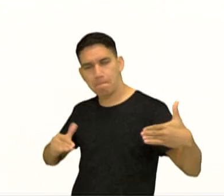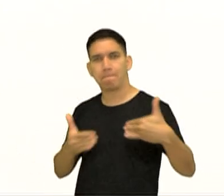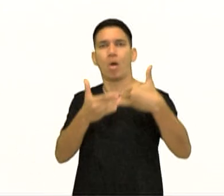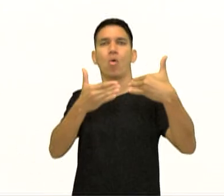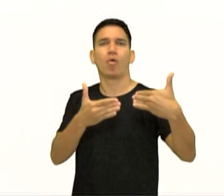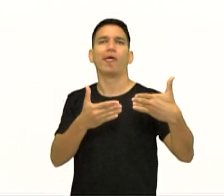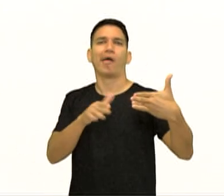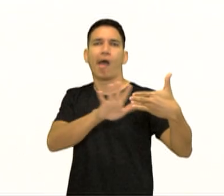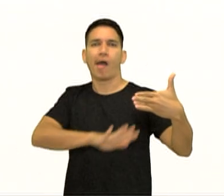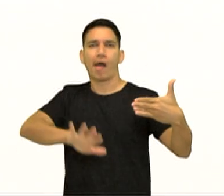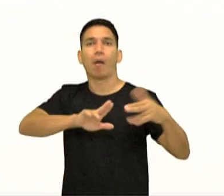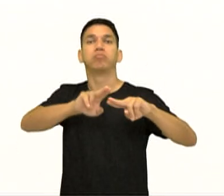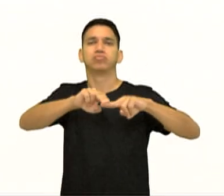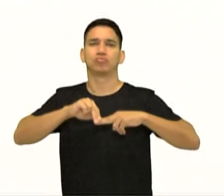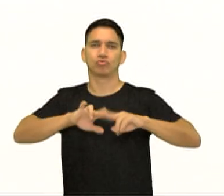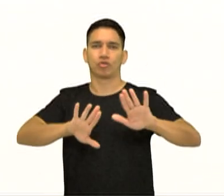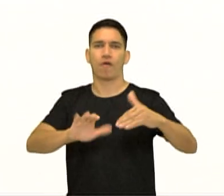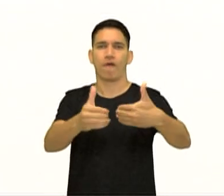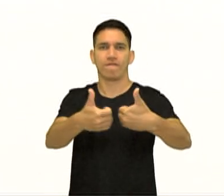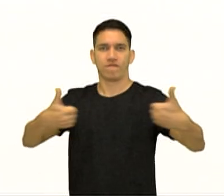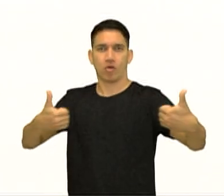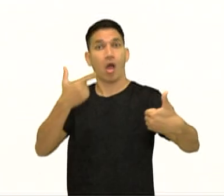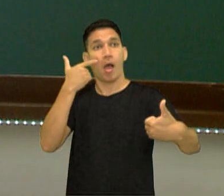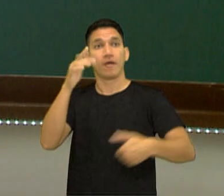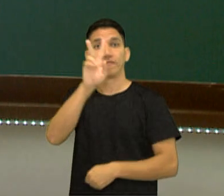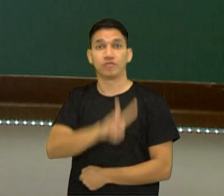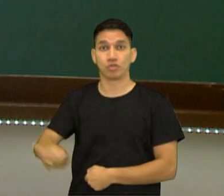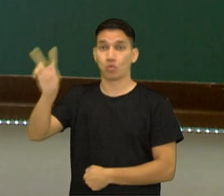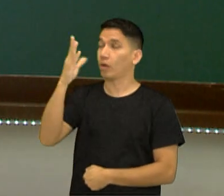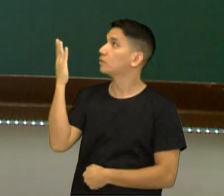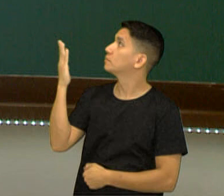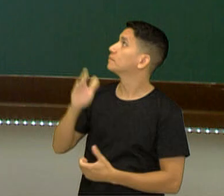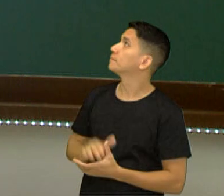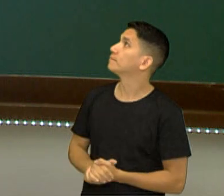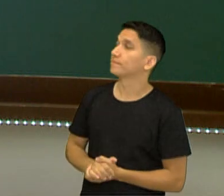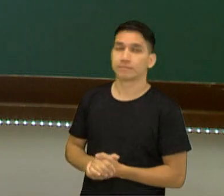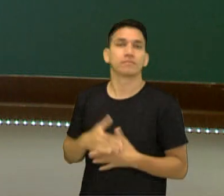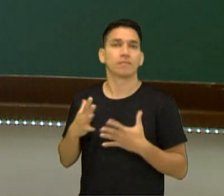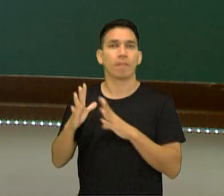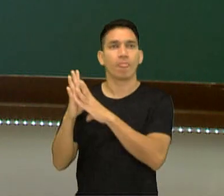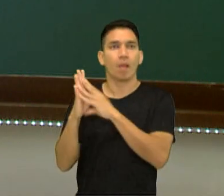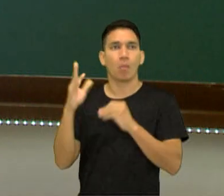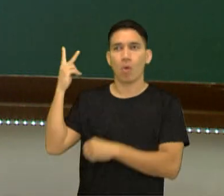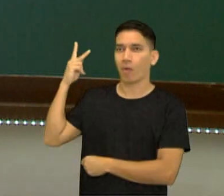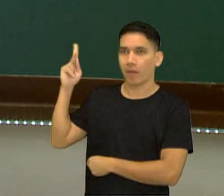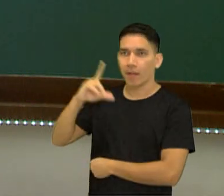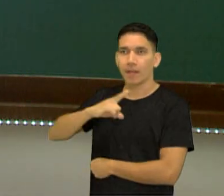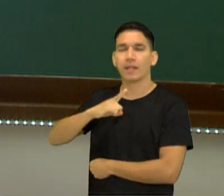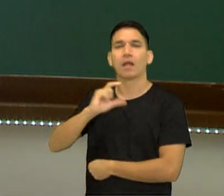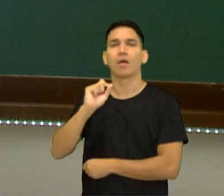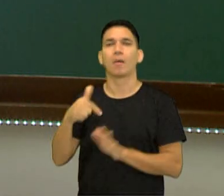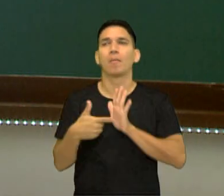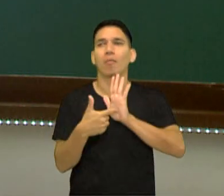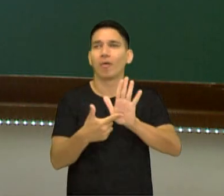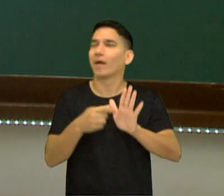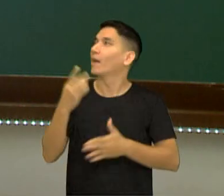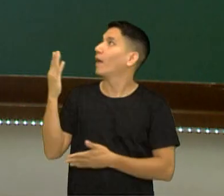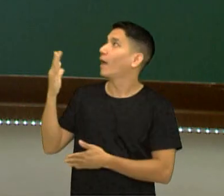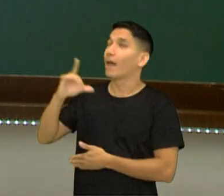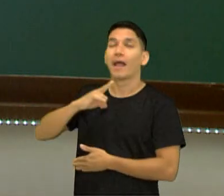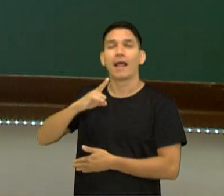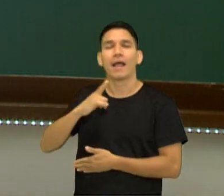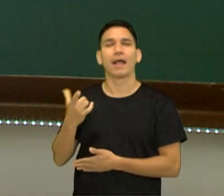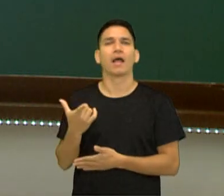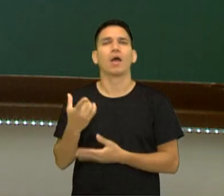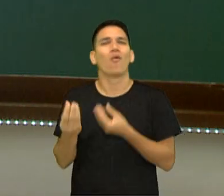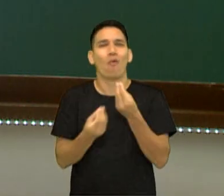e por isso estavam voltando. Então, visualmente é o seguinte. O modelo do Thomson, vocês lembram que ele falava do pudim de passas,